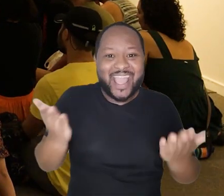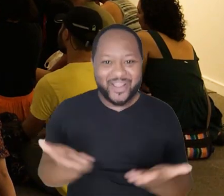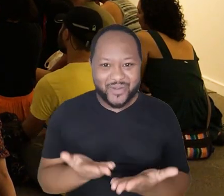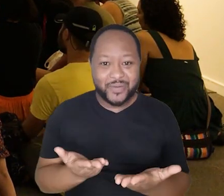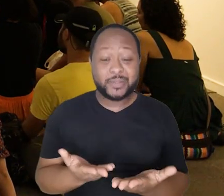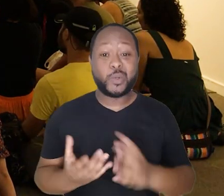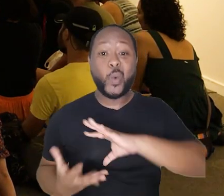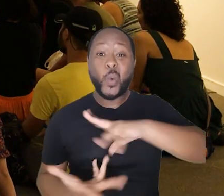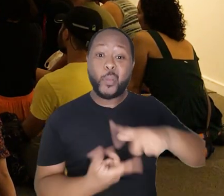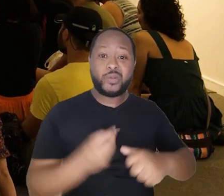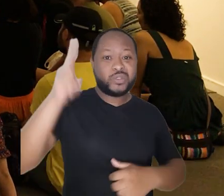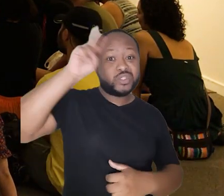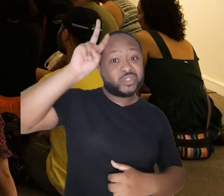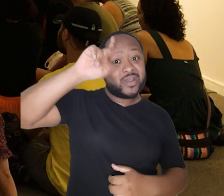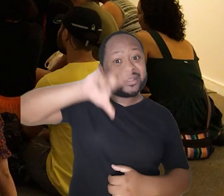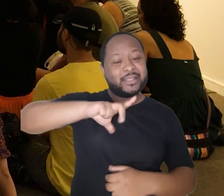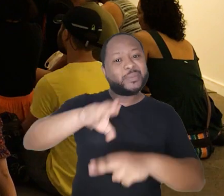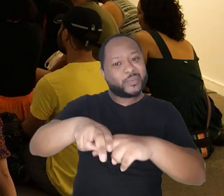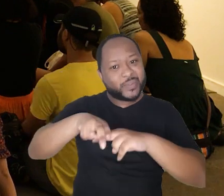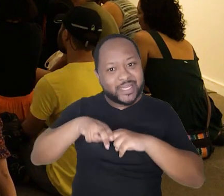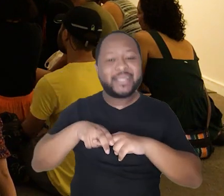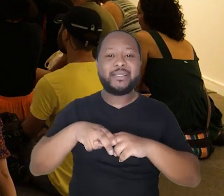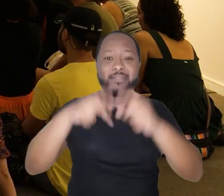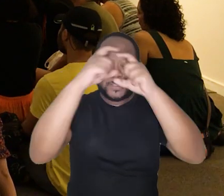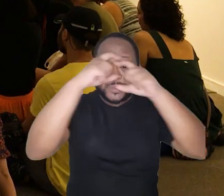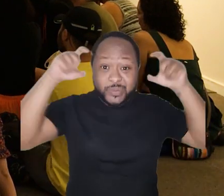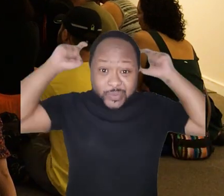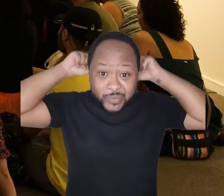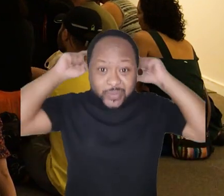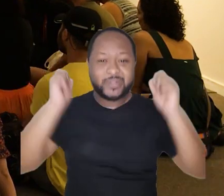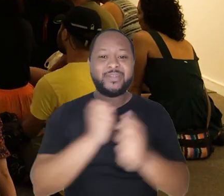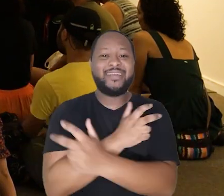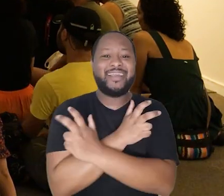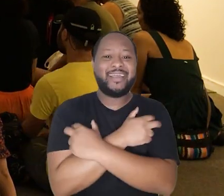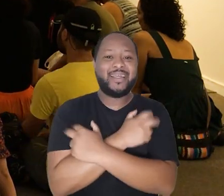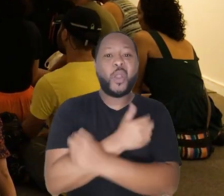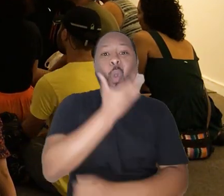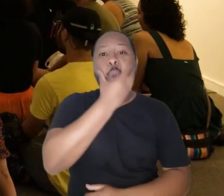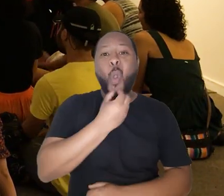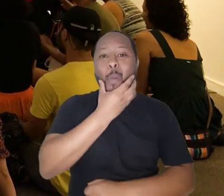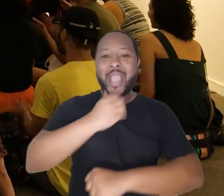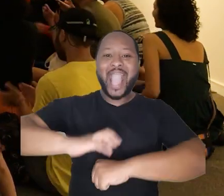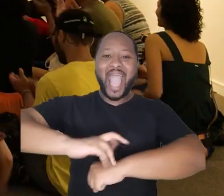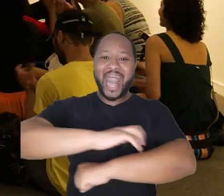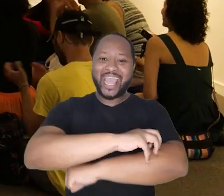existem histórias no mundo por causa do Anansi, o Homem-Aranha. É isso.